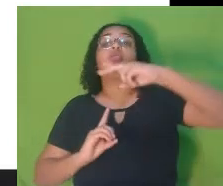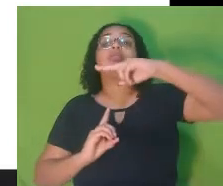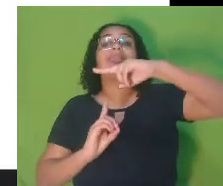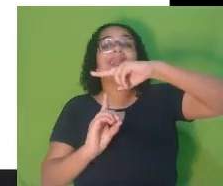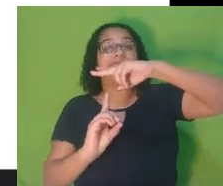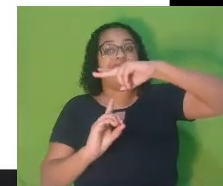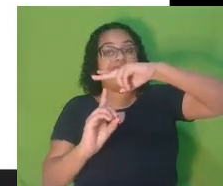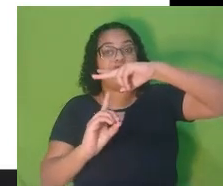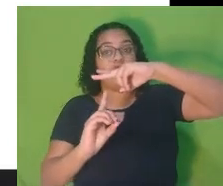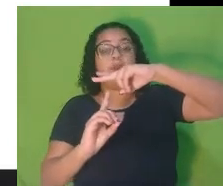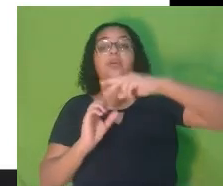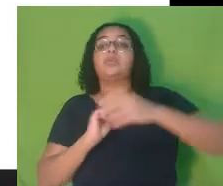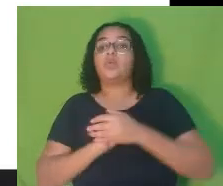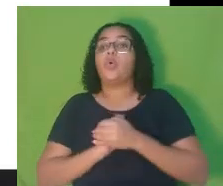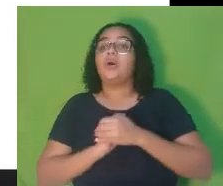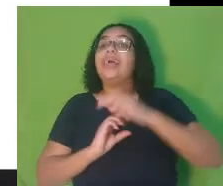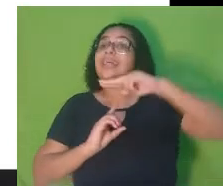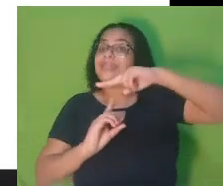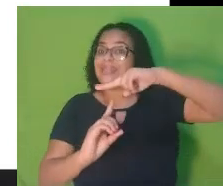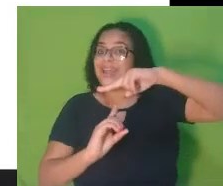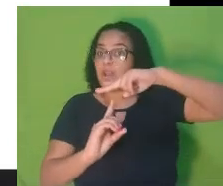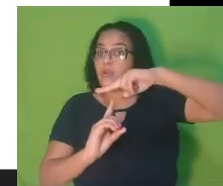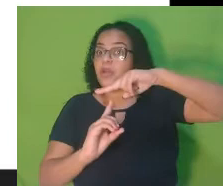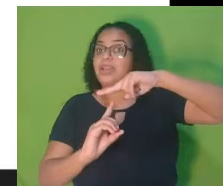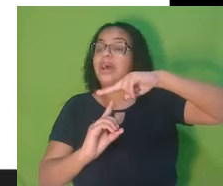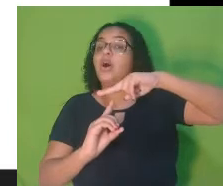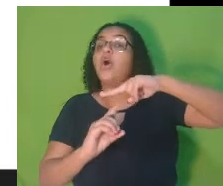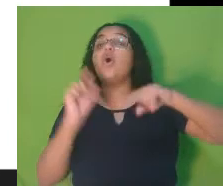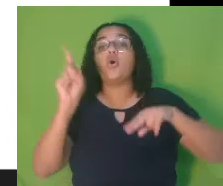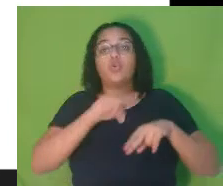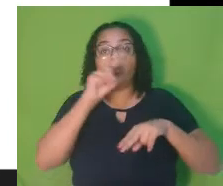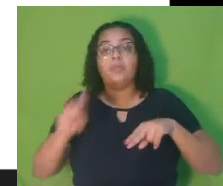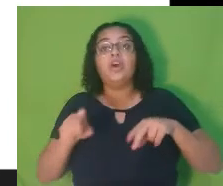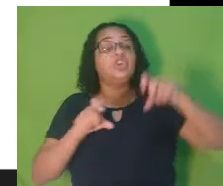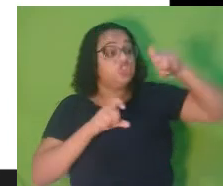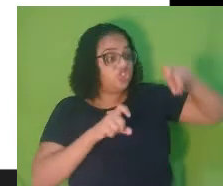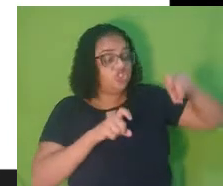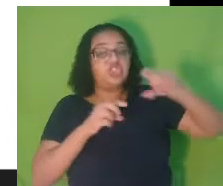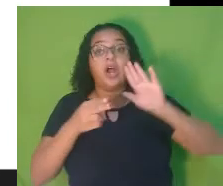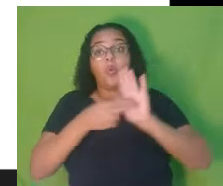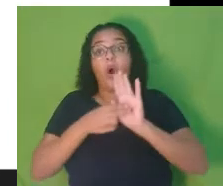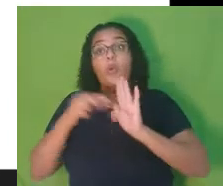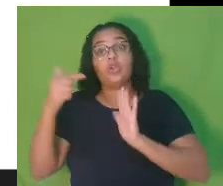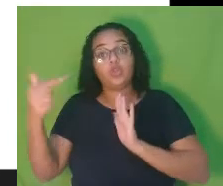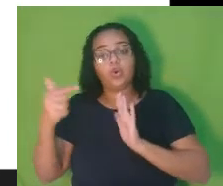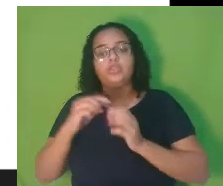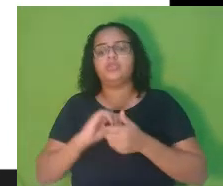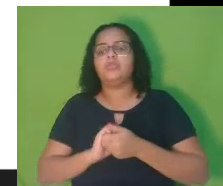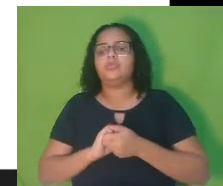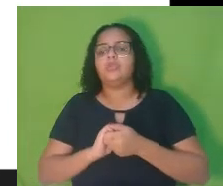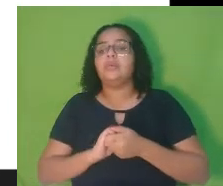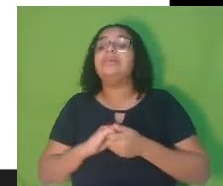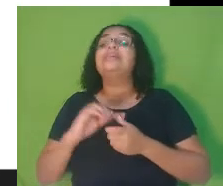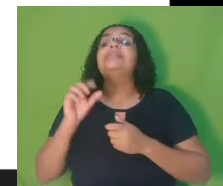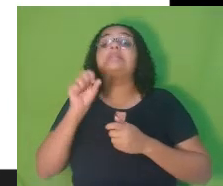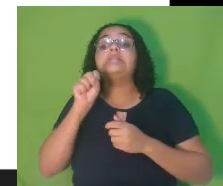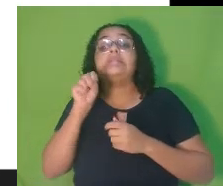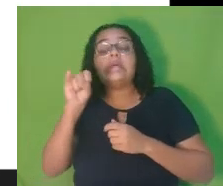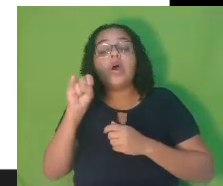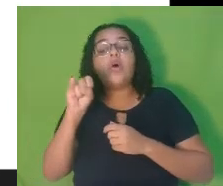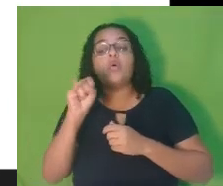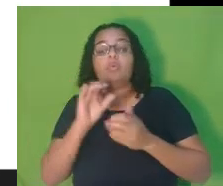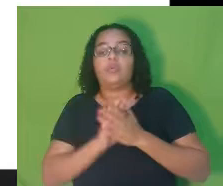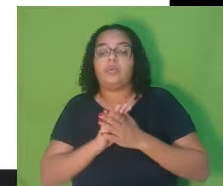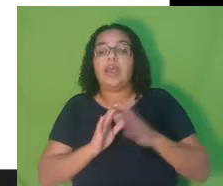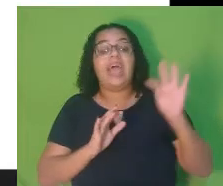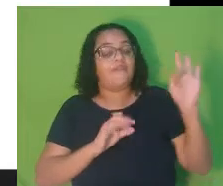aqui, né? No caso, esse denominador ele se anula quando x é igual a 2. Né? Então, se eu considerar